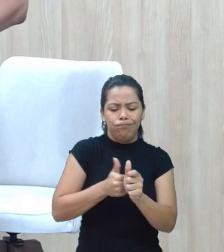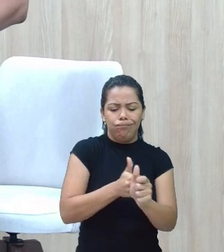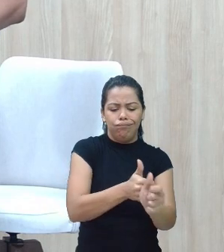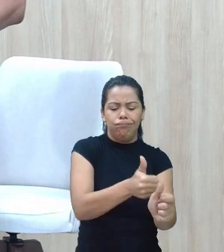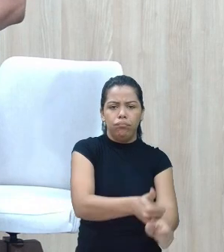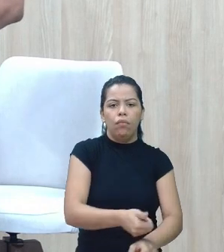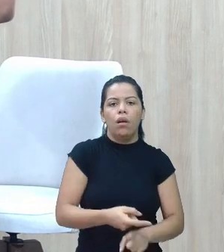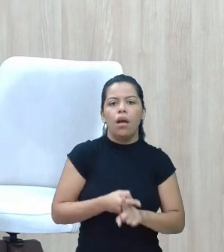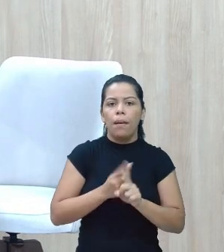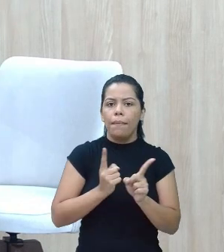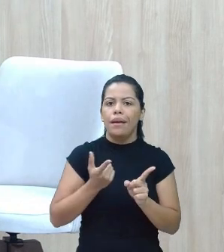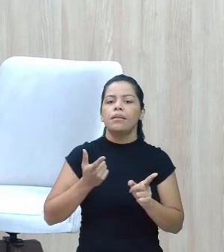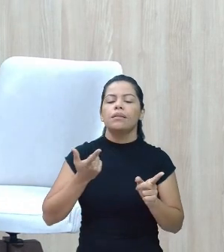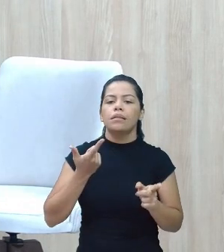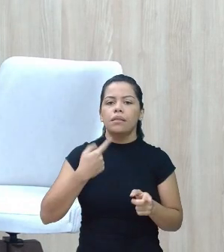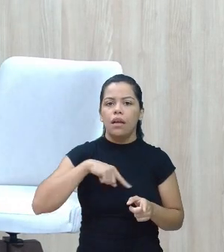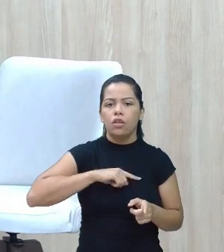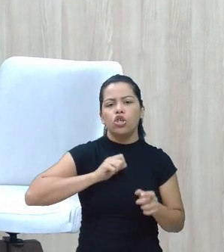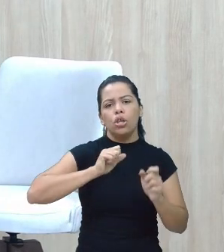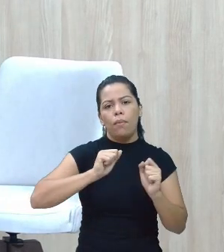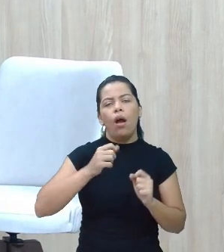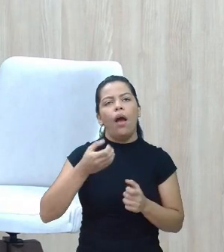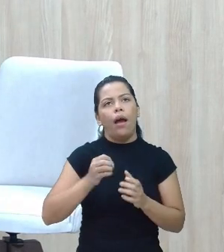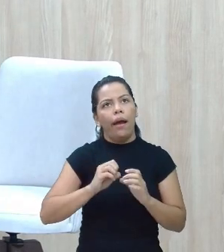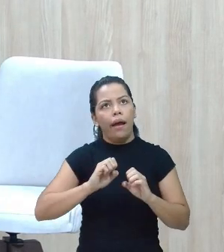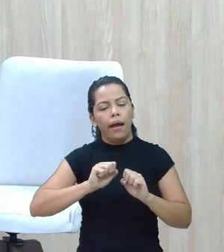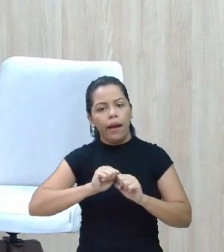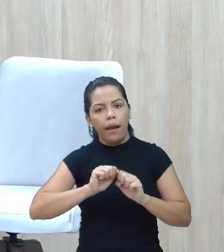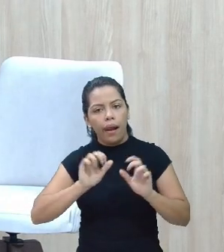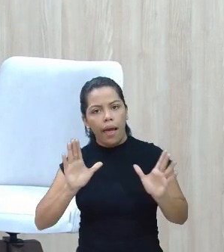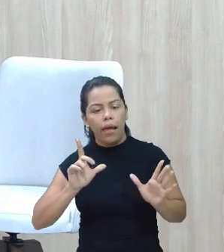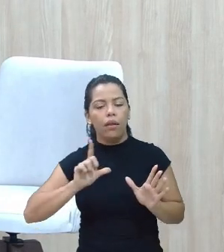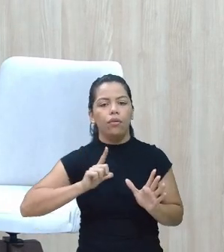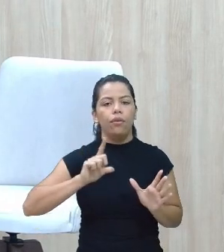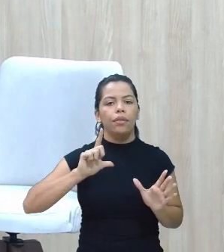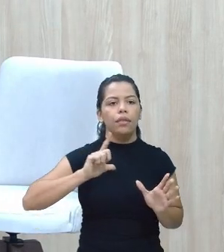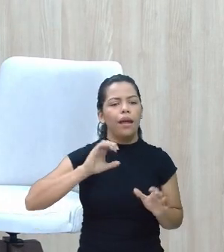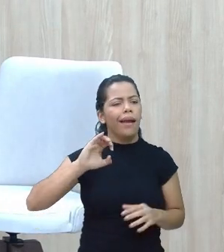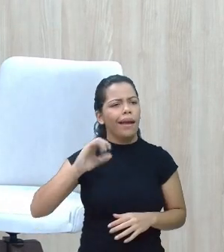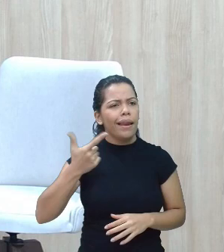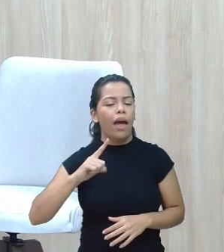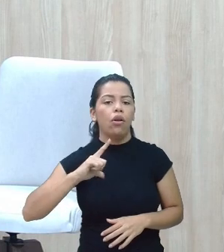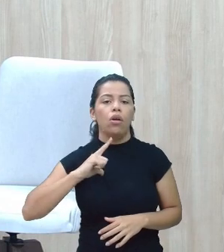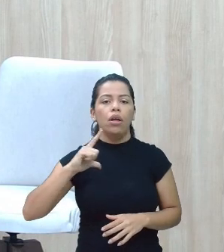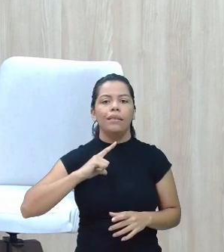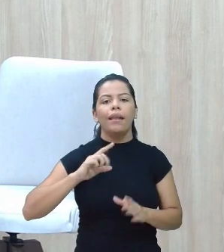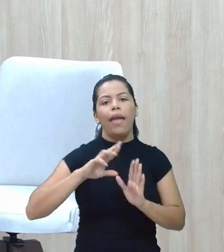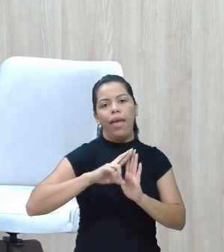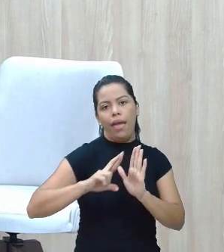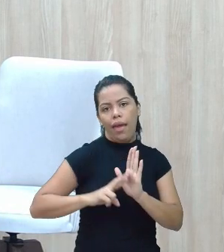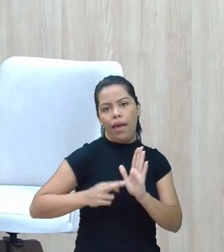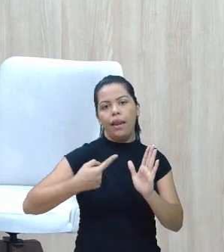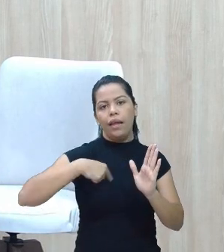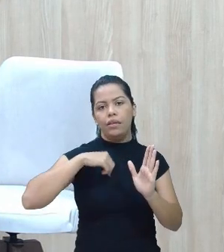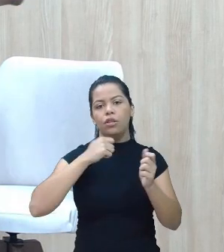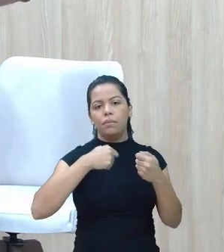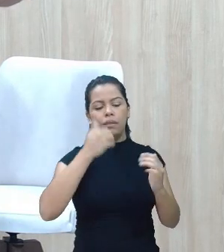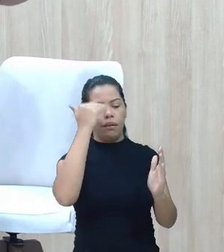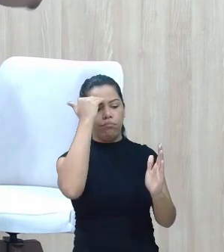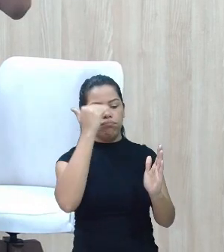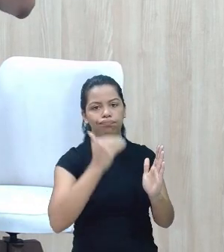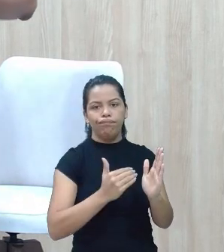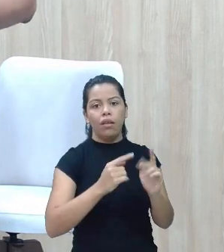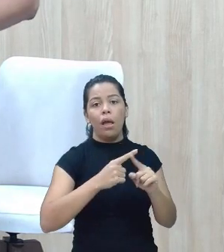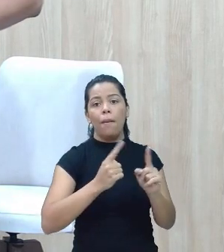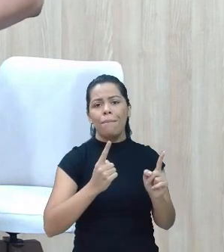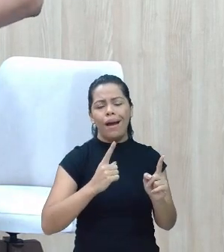quiser, certo? Claro que tem uma regra, que você tem que seguir a regra. Você tem que seguir a regra obrigatoriamente em situações formais. Em situações informais